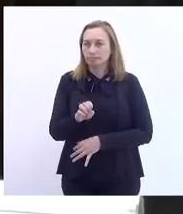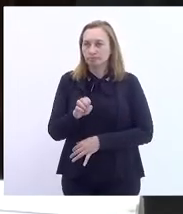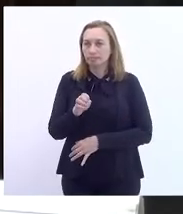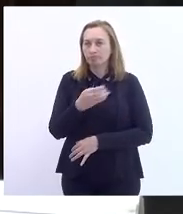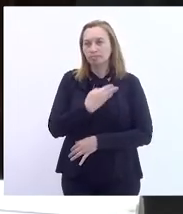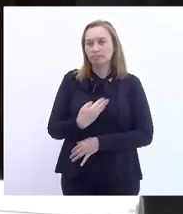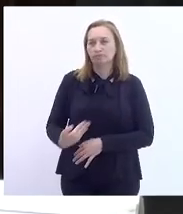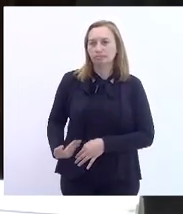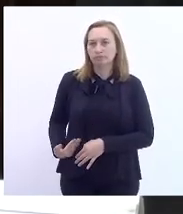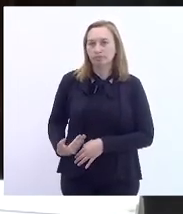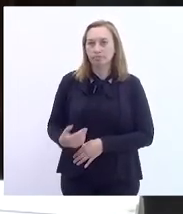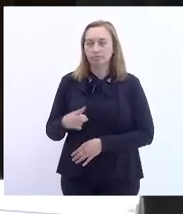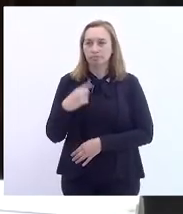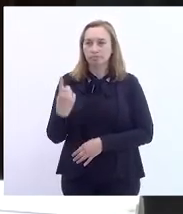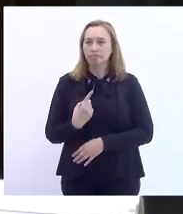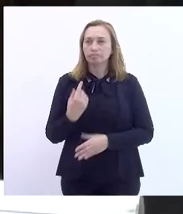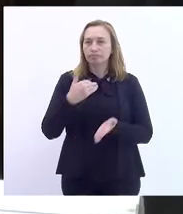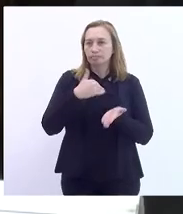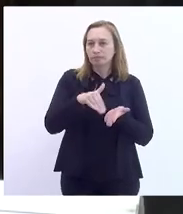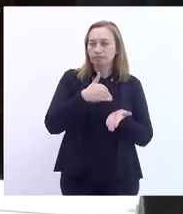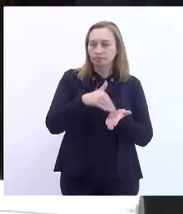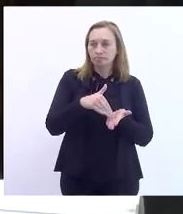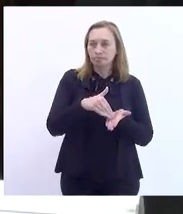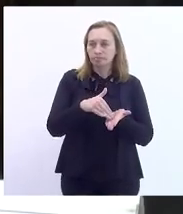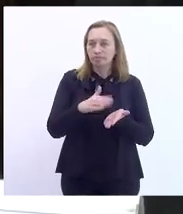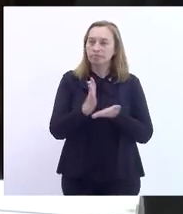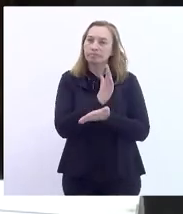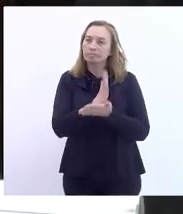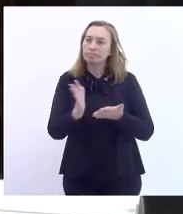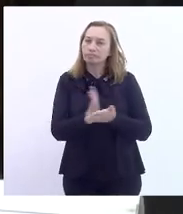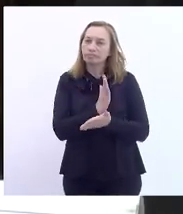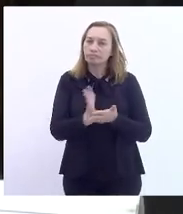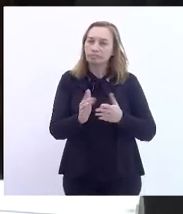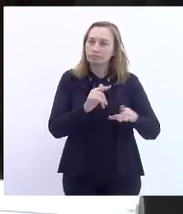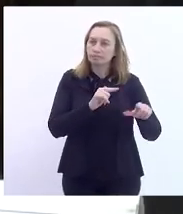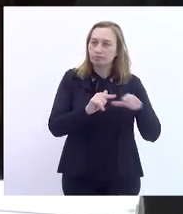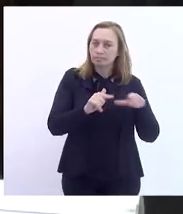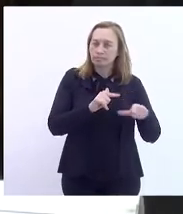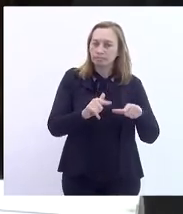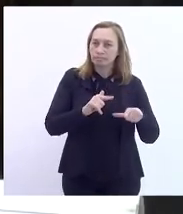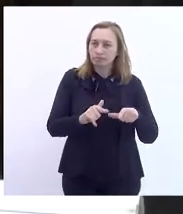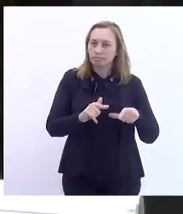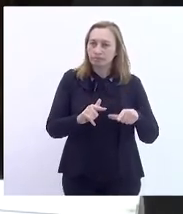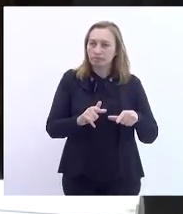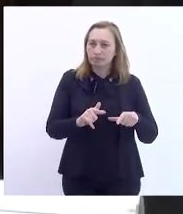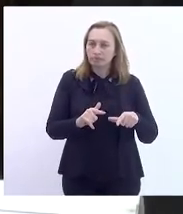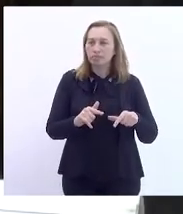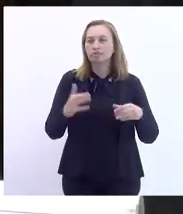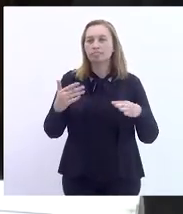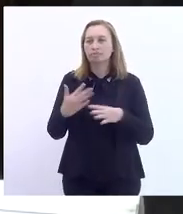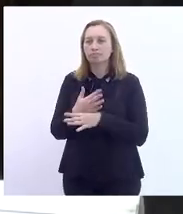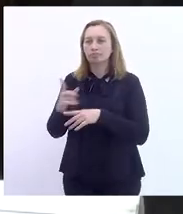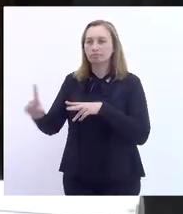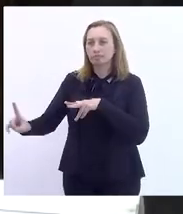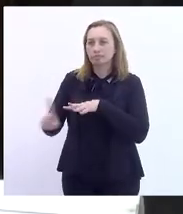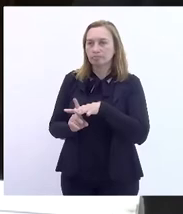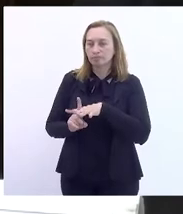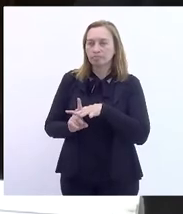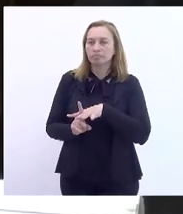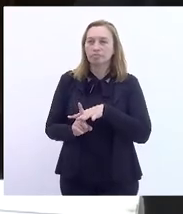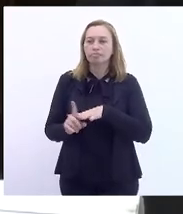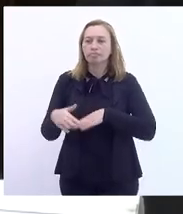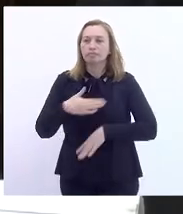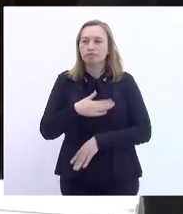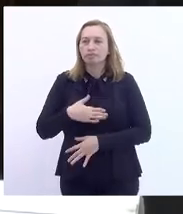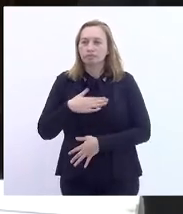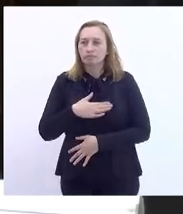governador Então a nossa secretaria através de algumas ações participa do programa Cidade integrada e